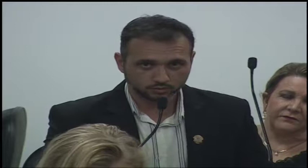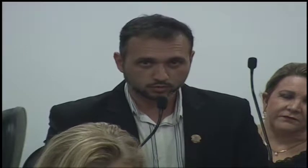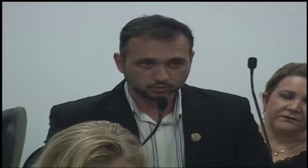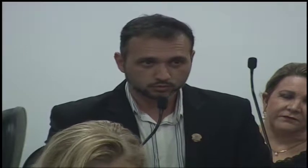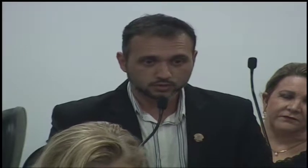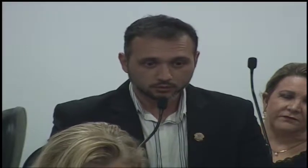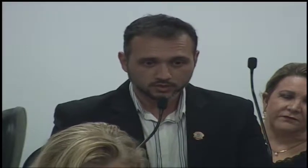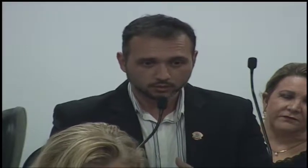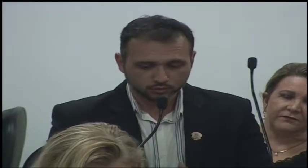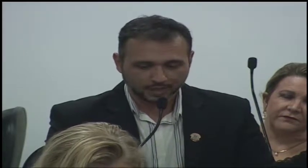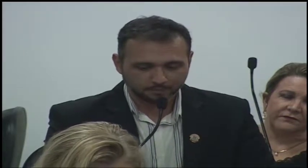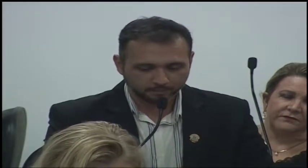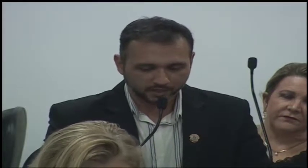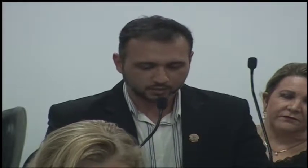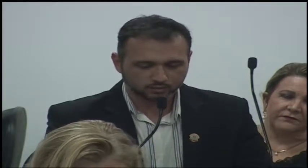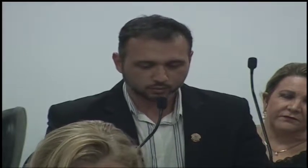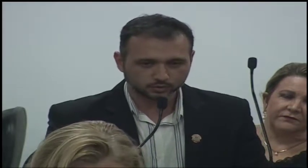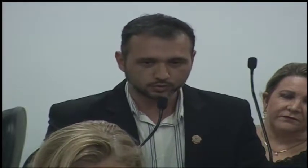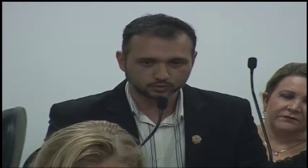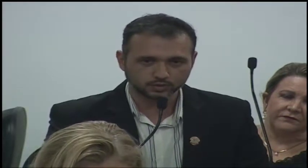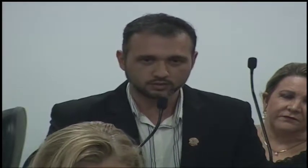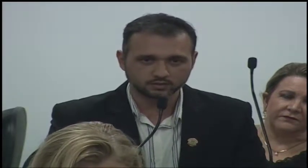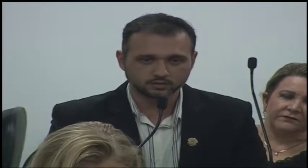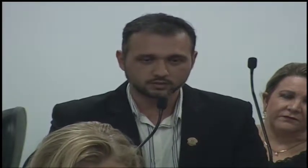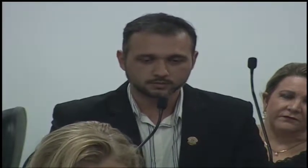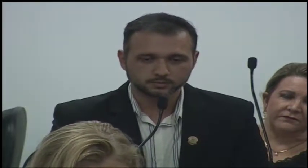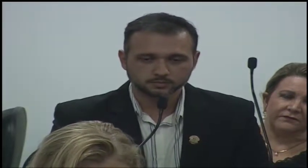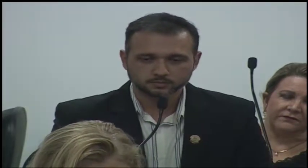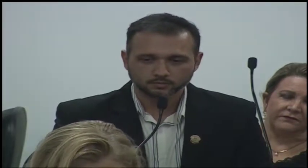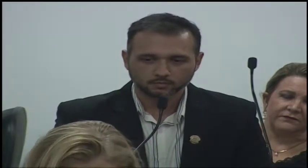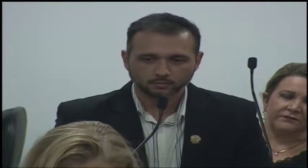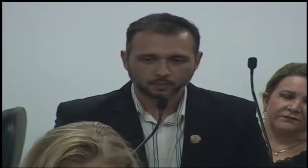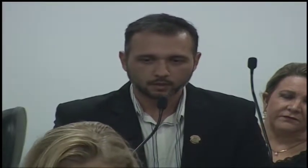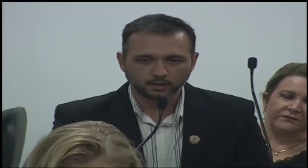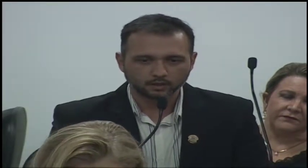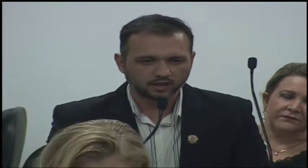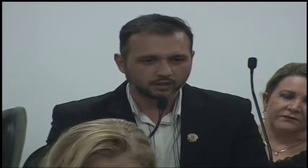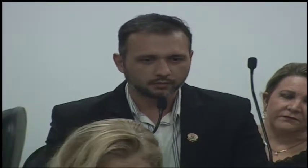não são apenas condições